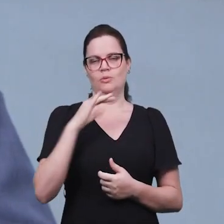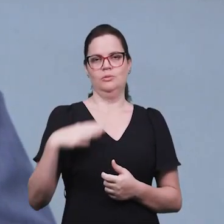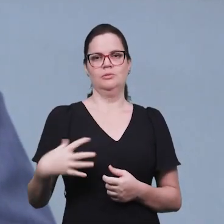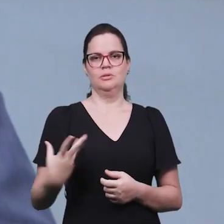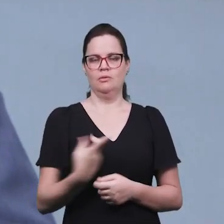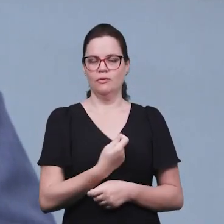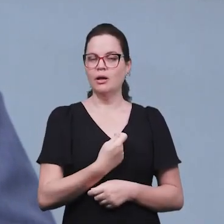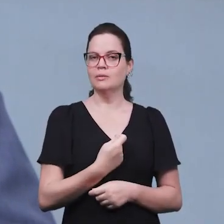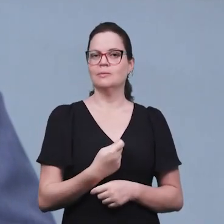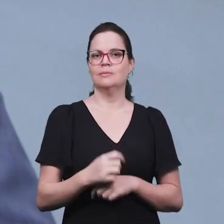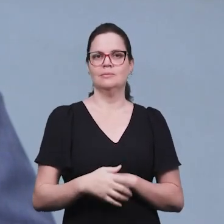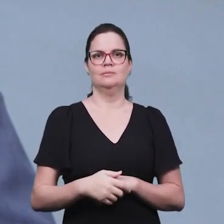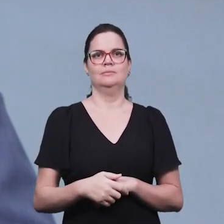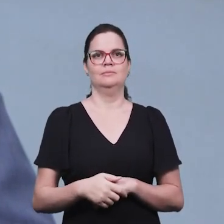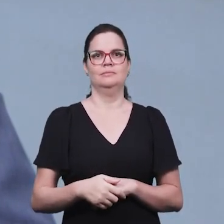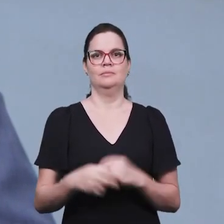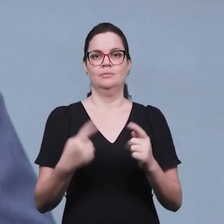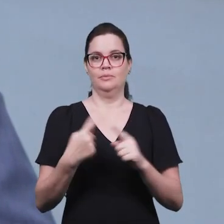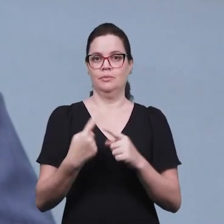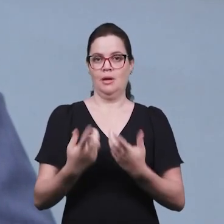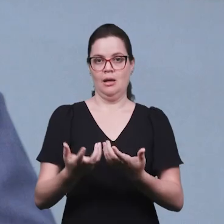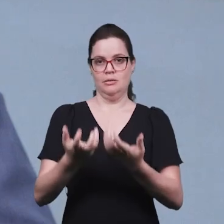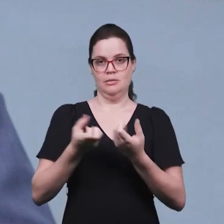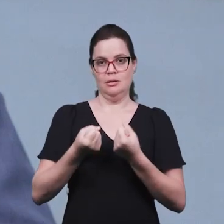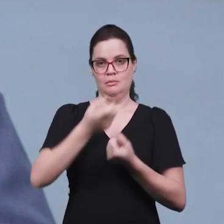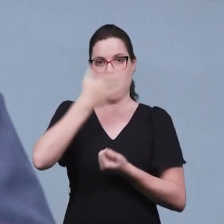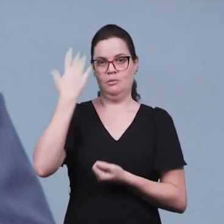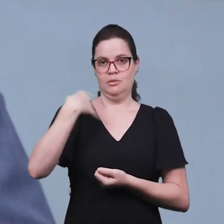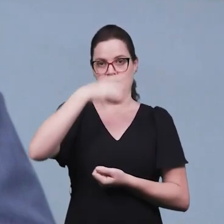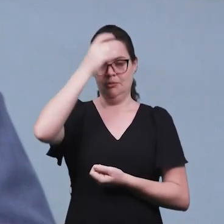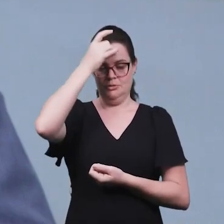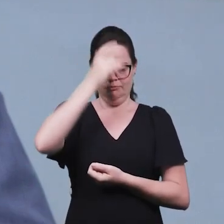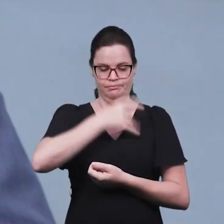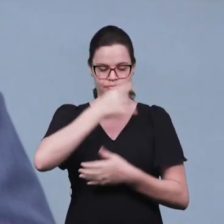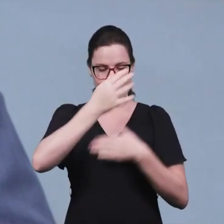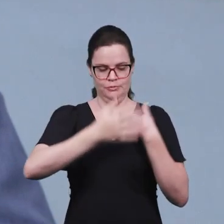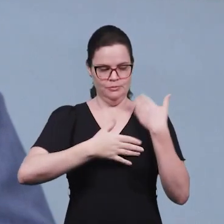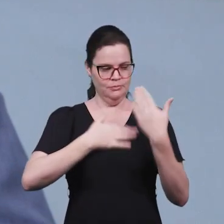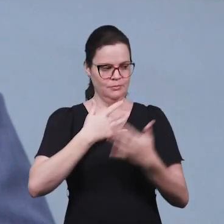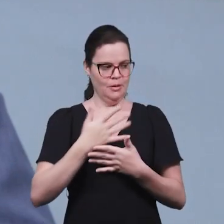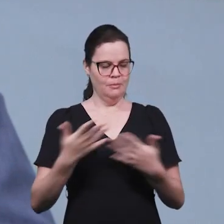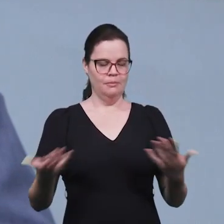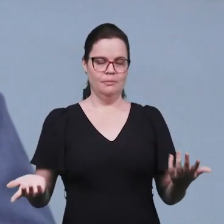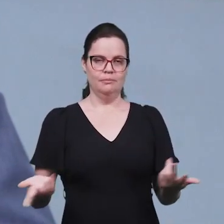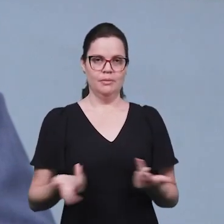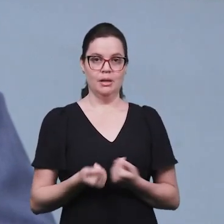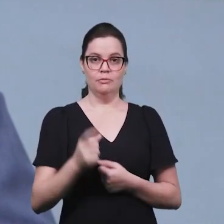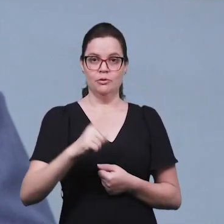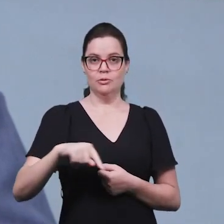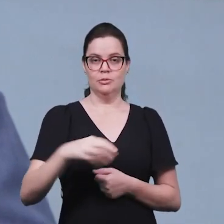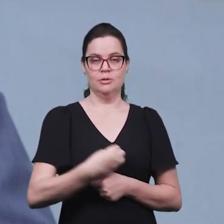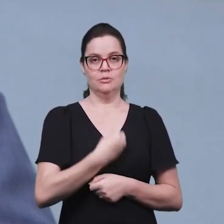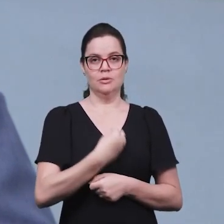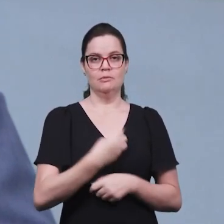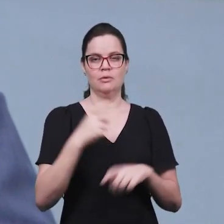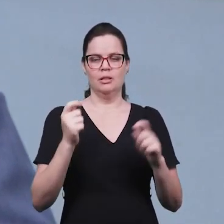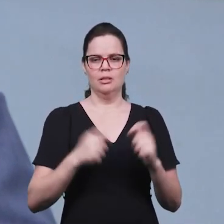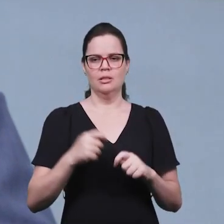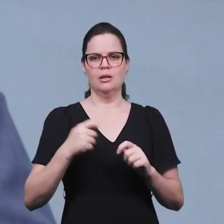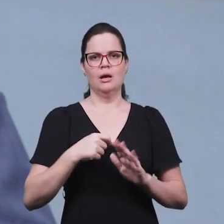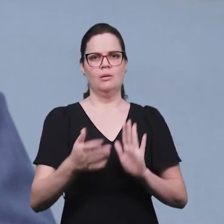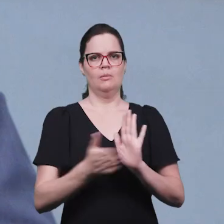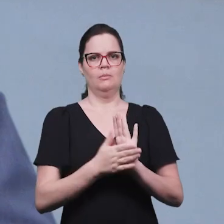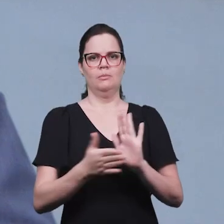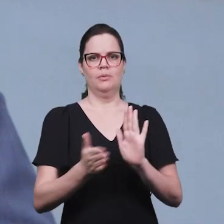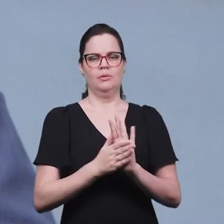único e suficiente Salvador. Receber o Espírito glorioso de Deus em sua vida é alcançar